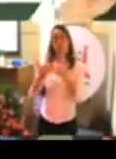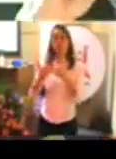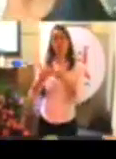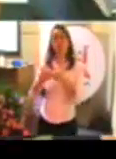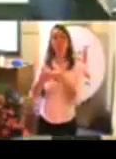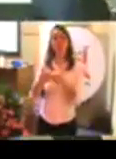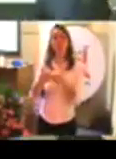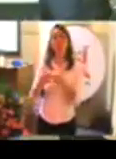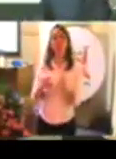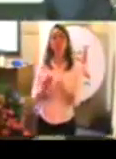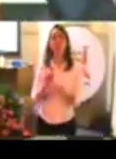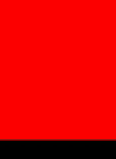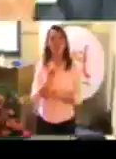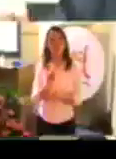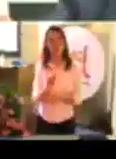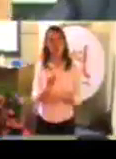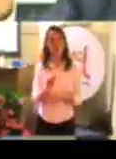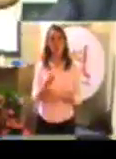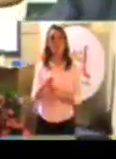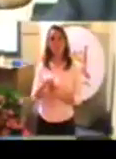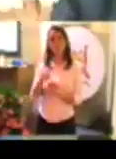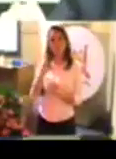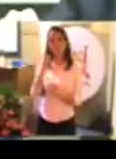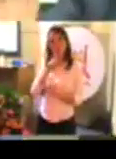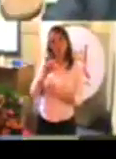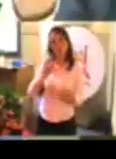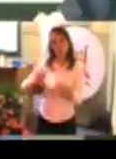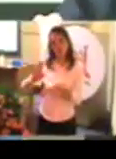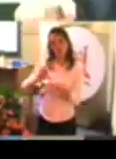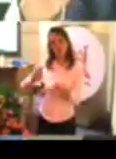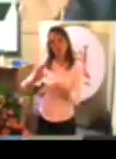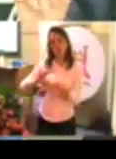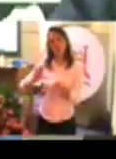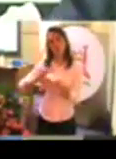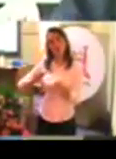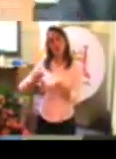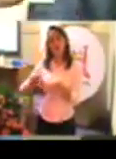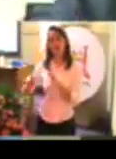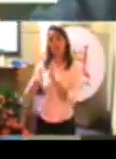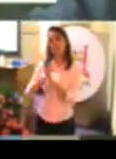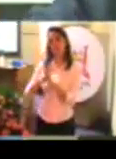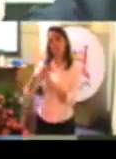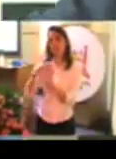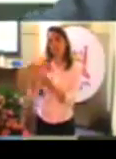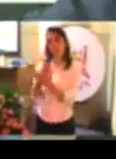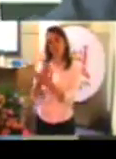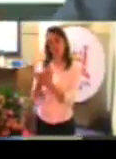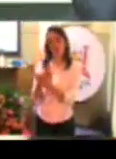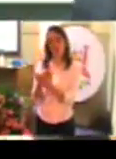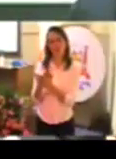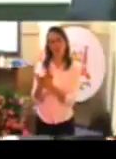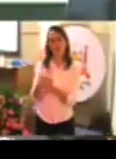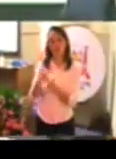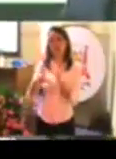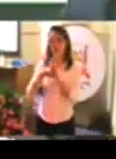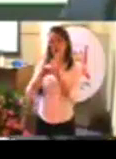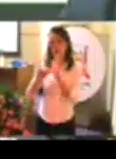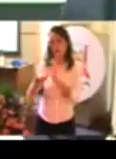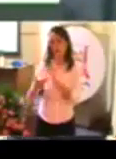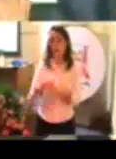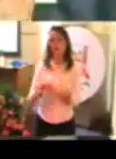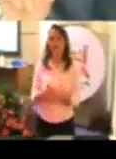sua ascensão funcional, se participarem dos cursos oferecidos pela Escola do